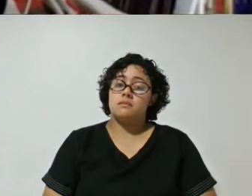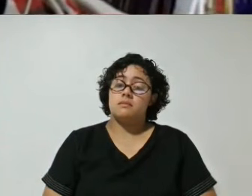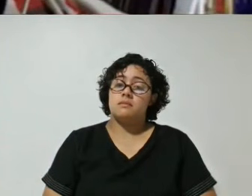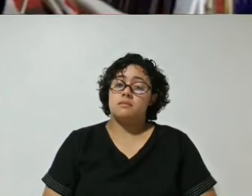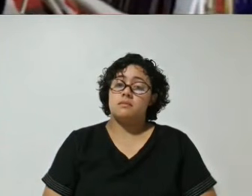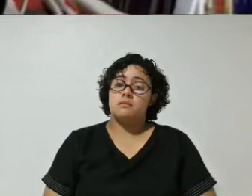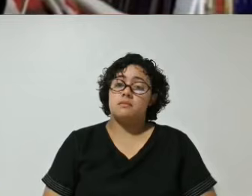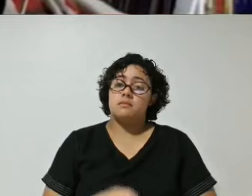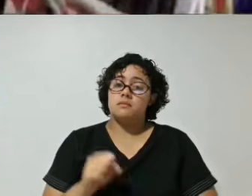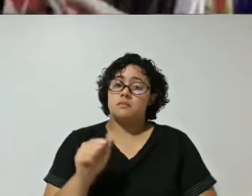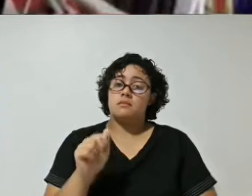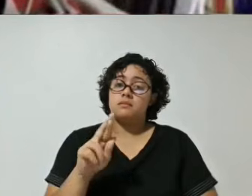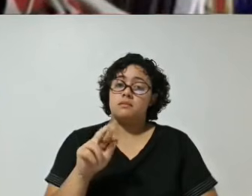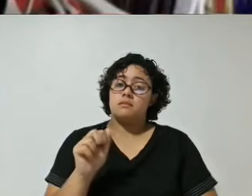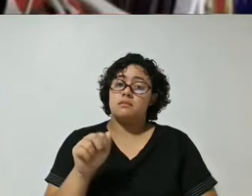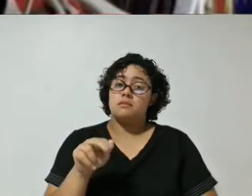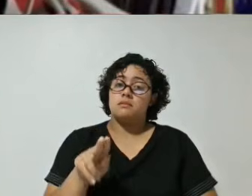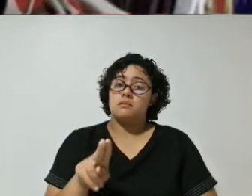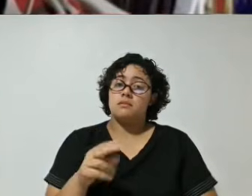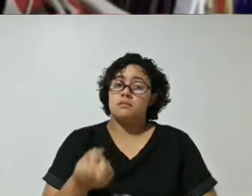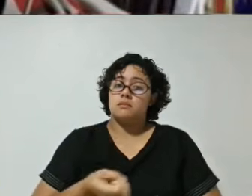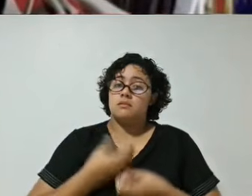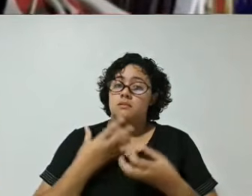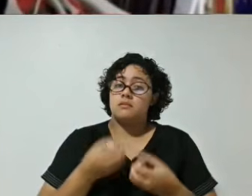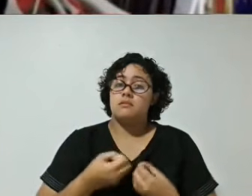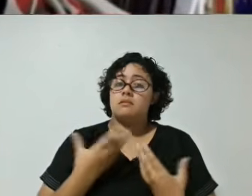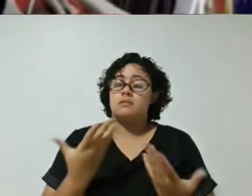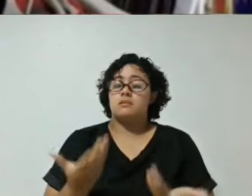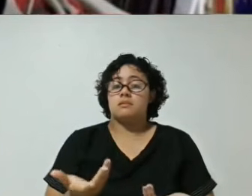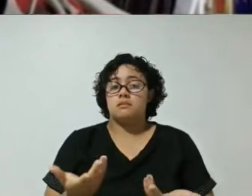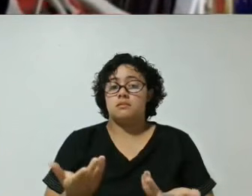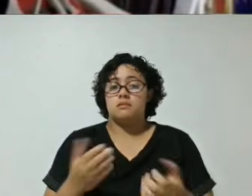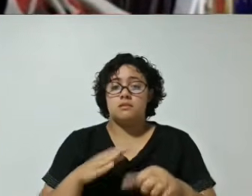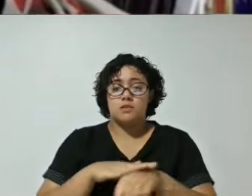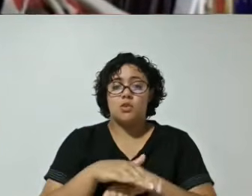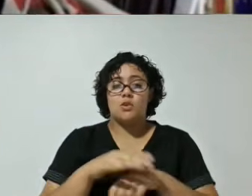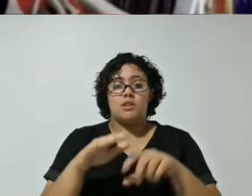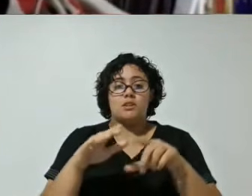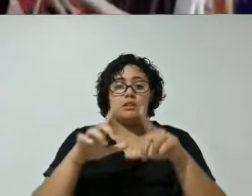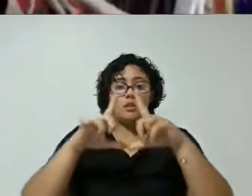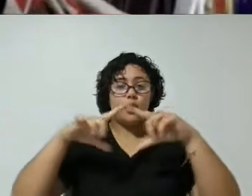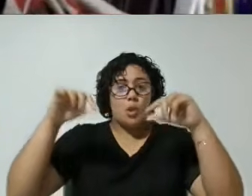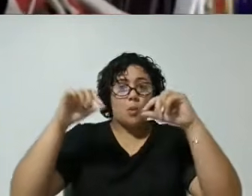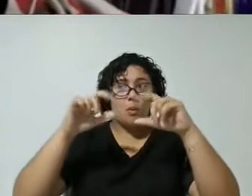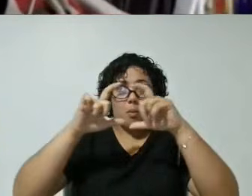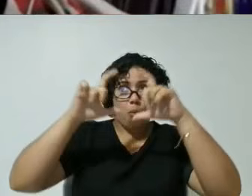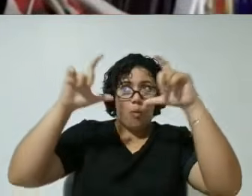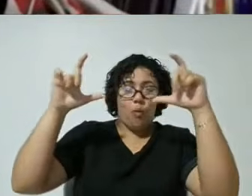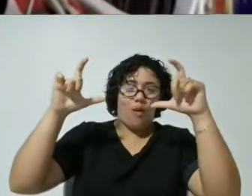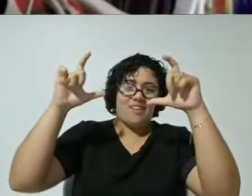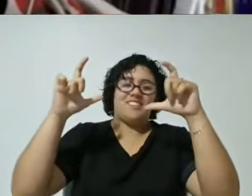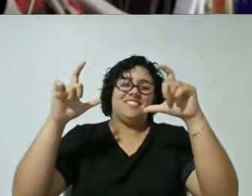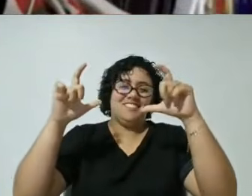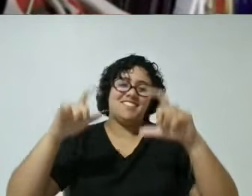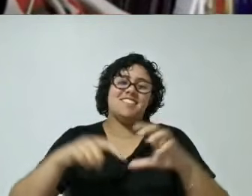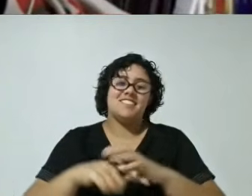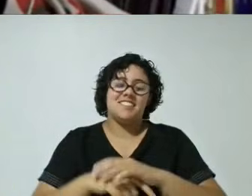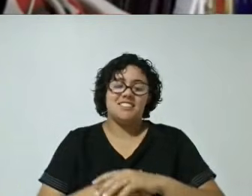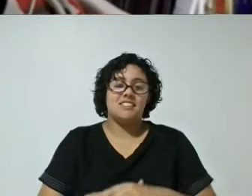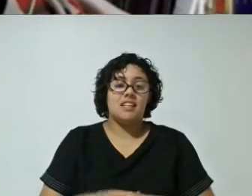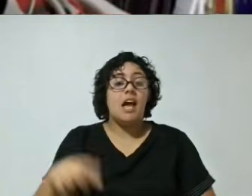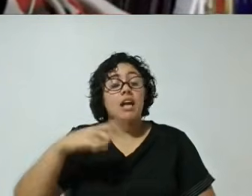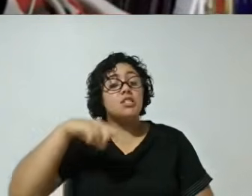Poesia. Aham. Uivos na noite, sarau de poesia e noite de lua cheia, né? Hum. E a gente